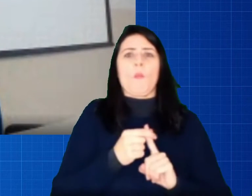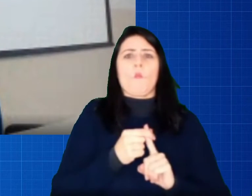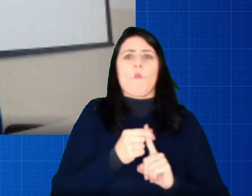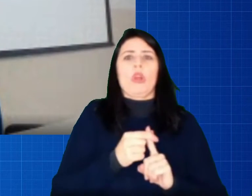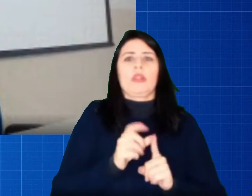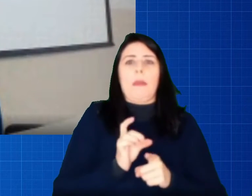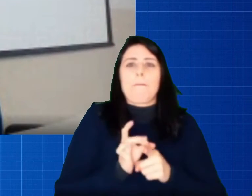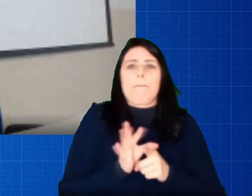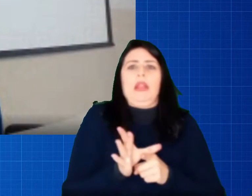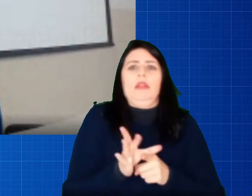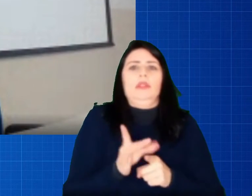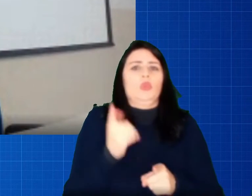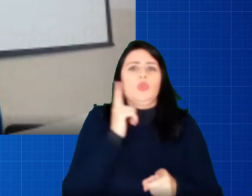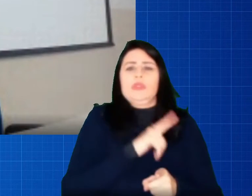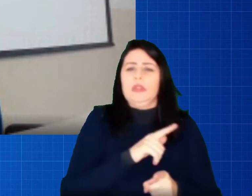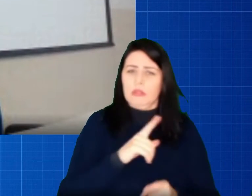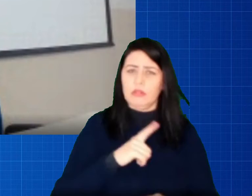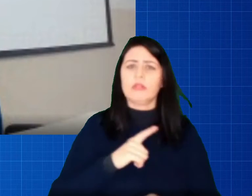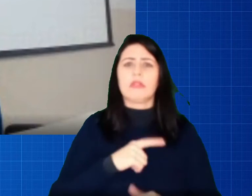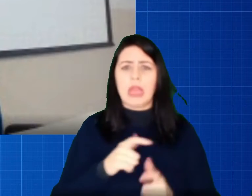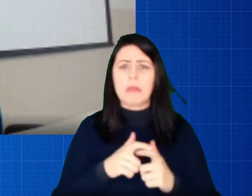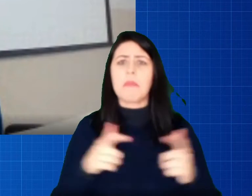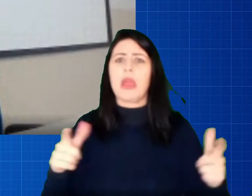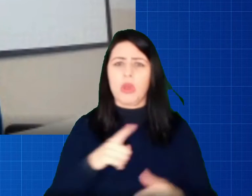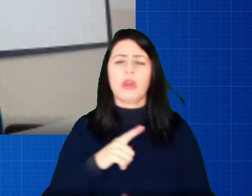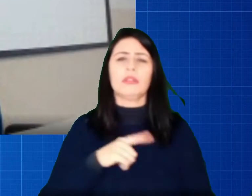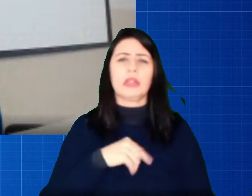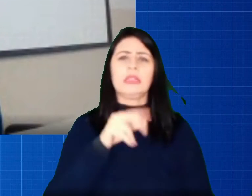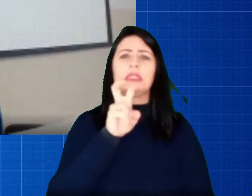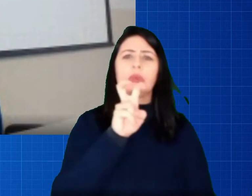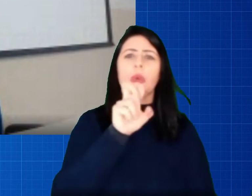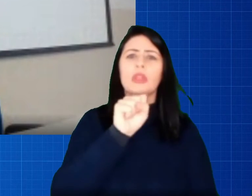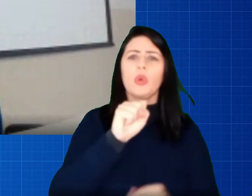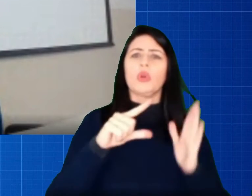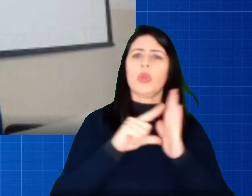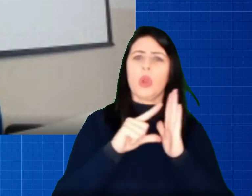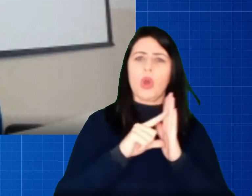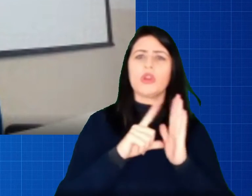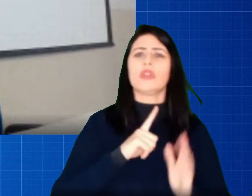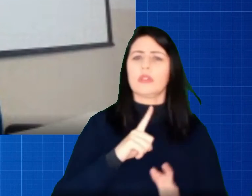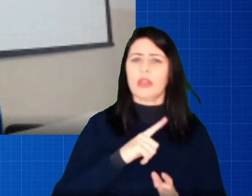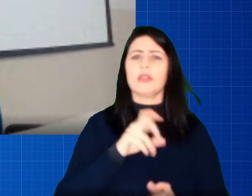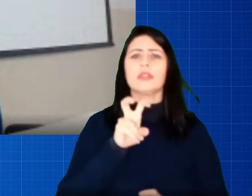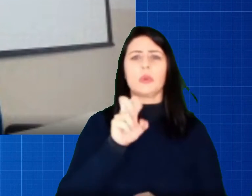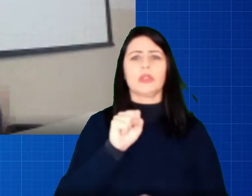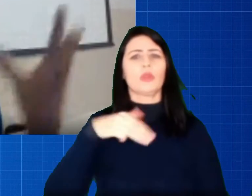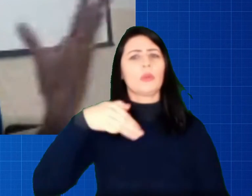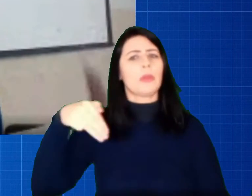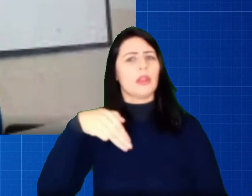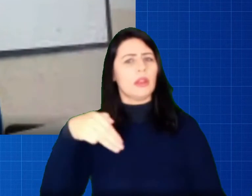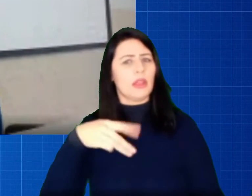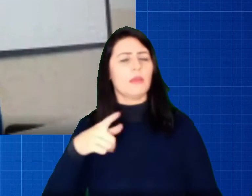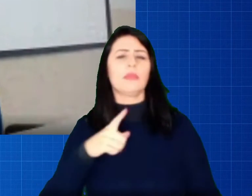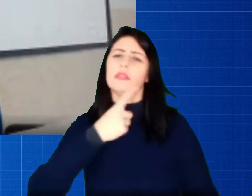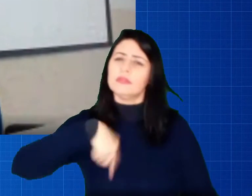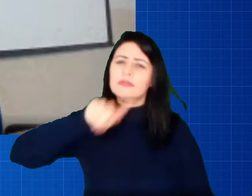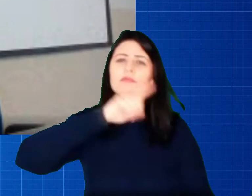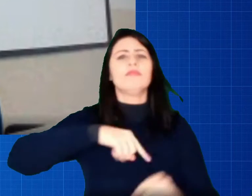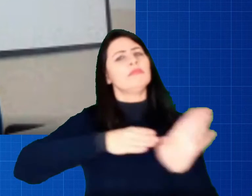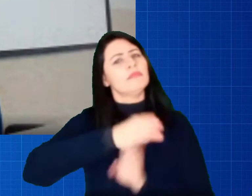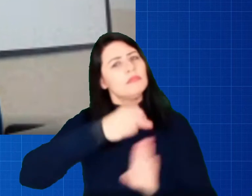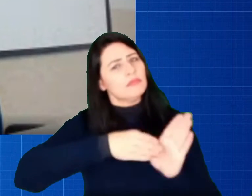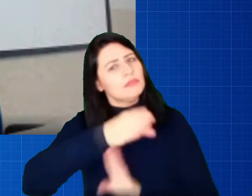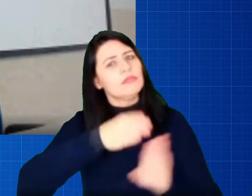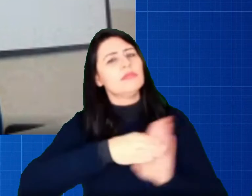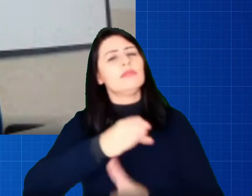usa preservativo porque aperta, não consegue ejacular. Gente, tem maiores no sex shop, tem de 58 milímetros. A